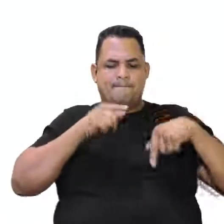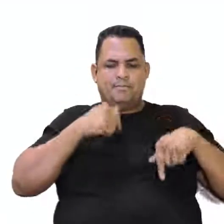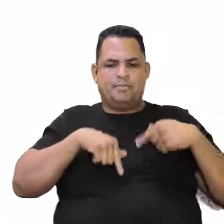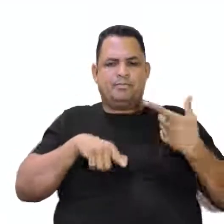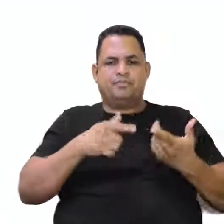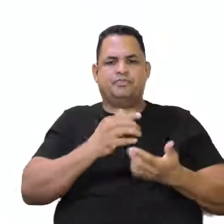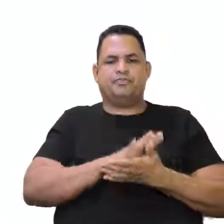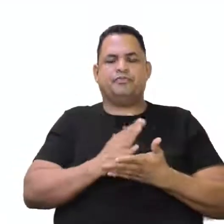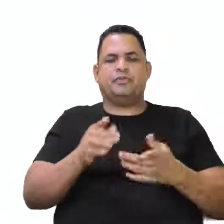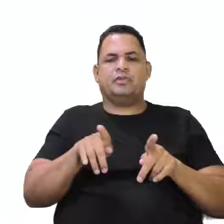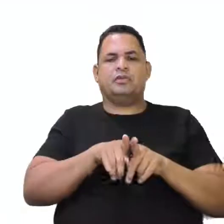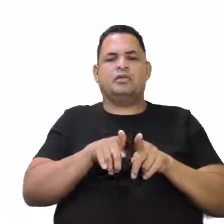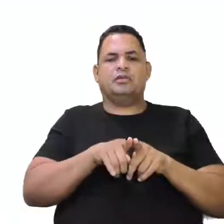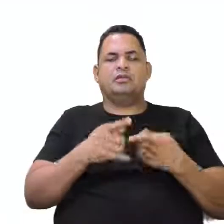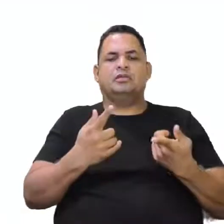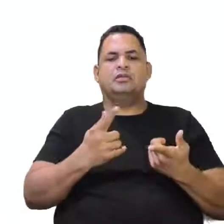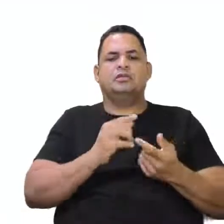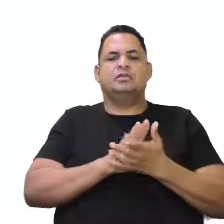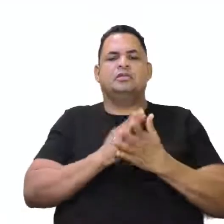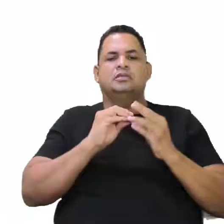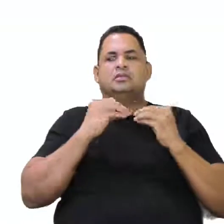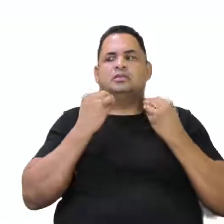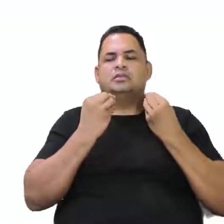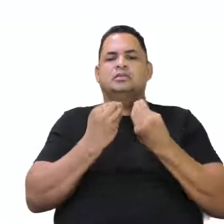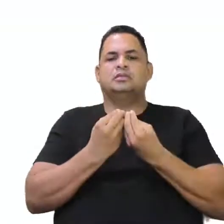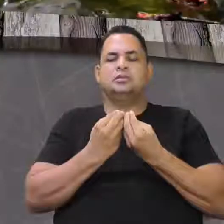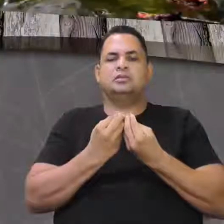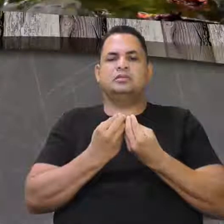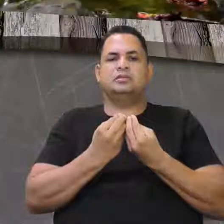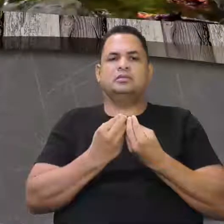E existem essas substâncias, elas